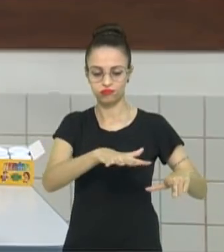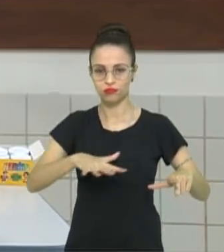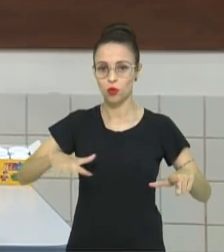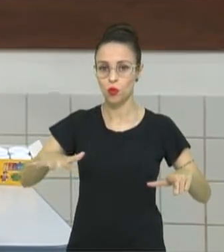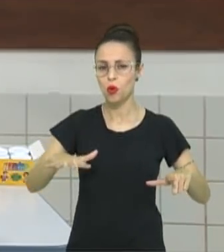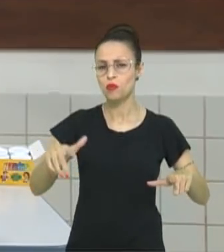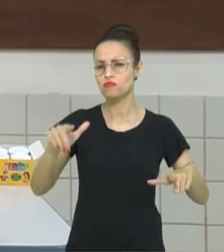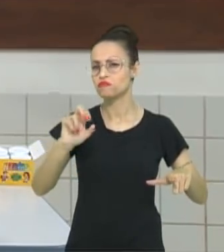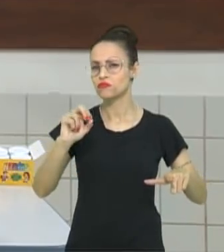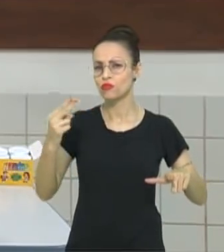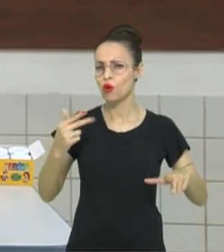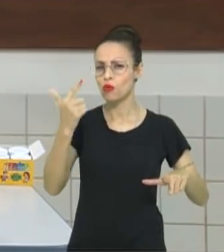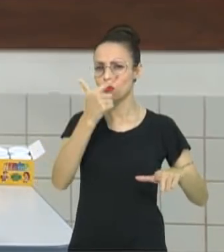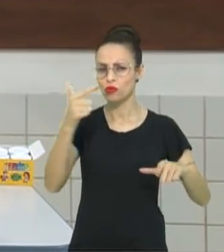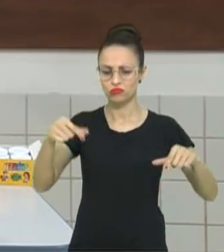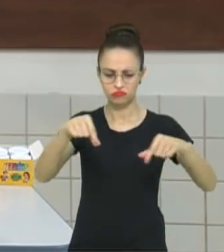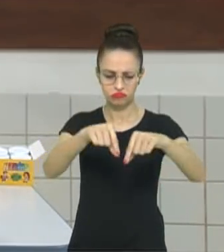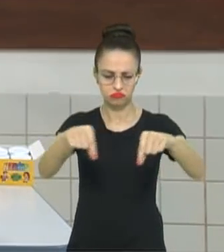de outro